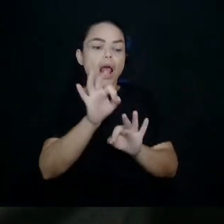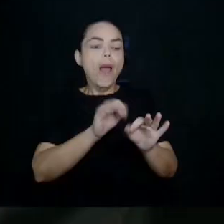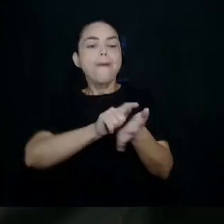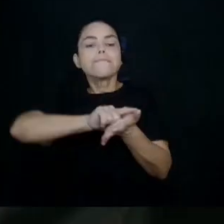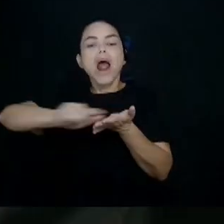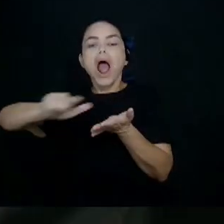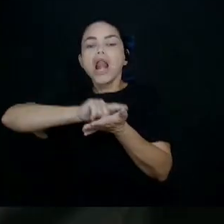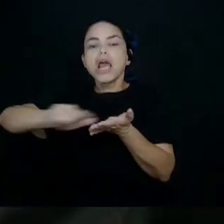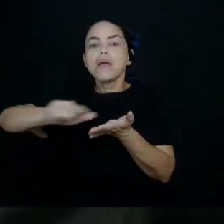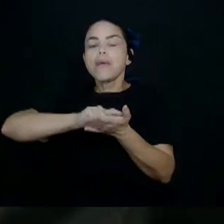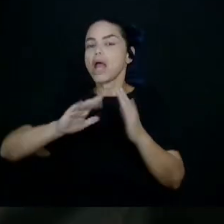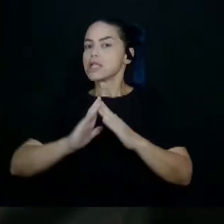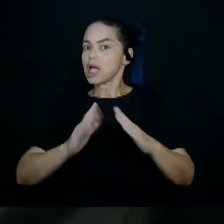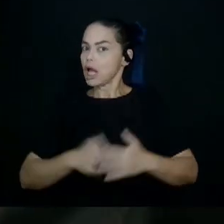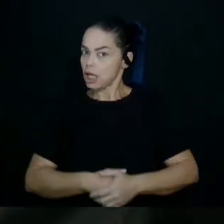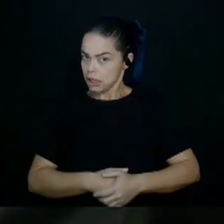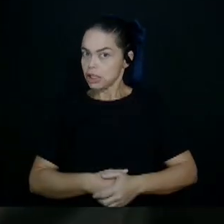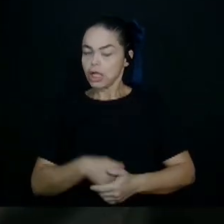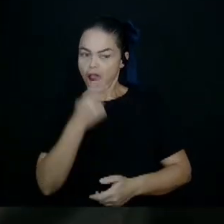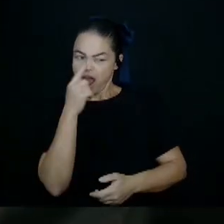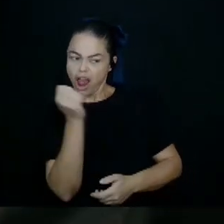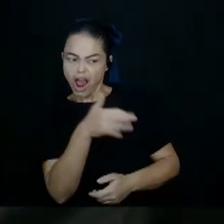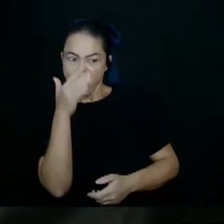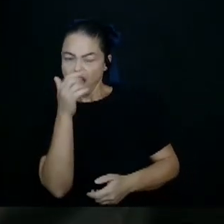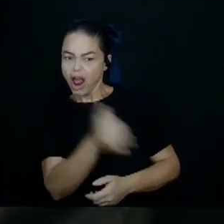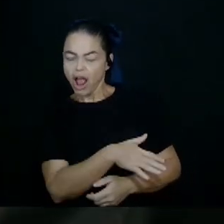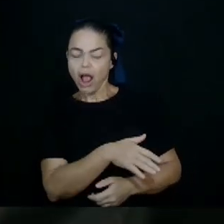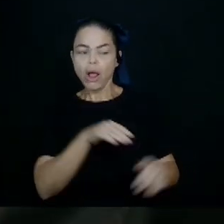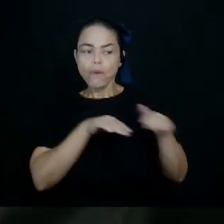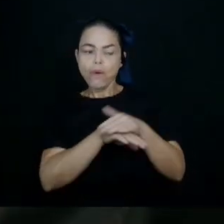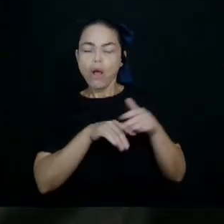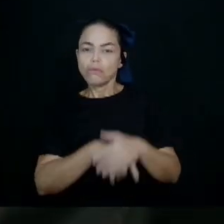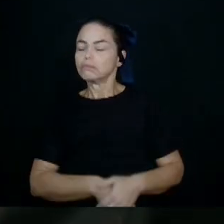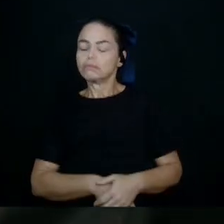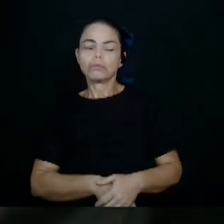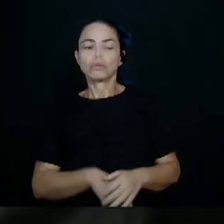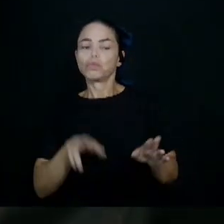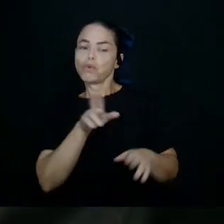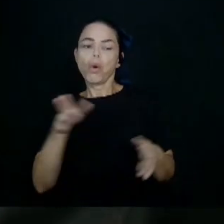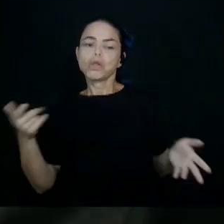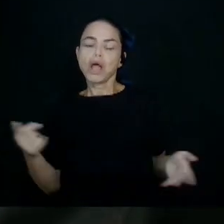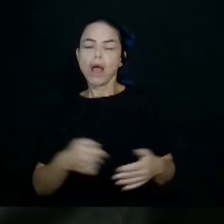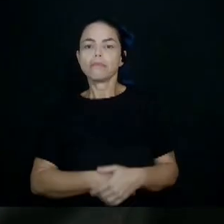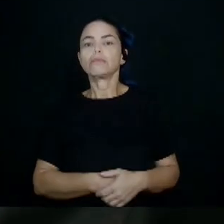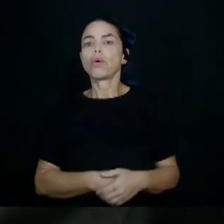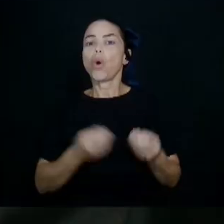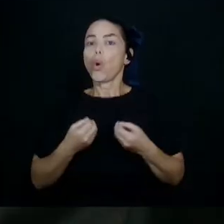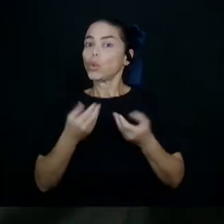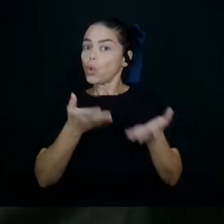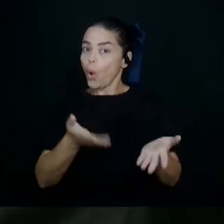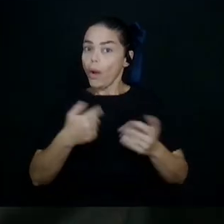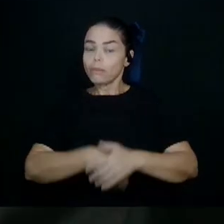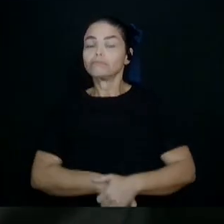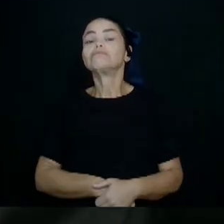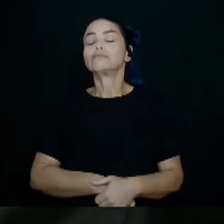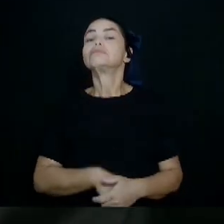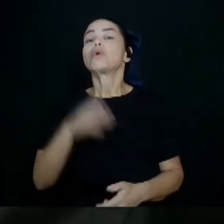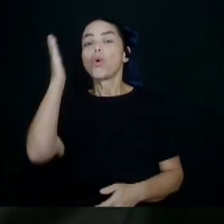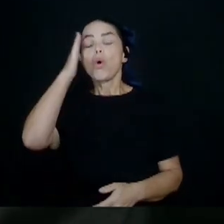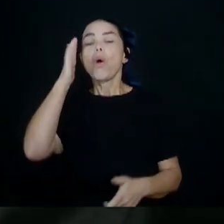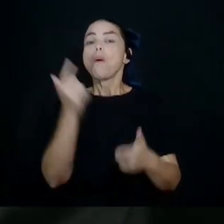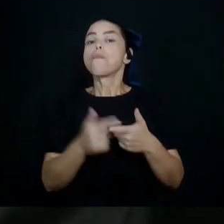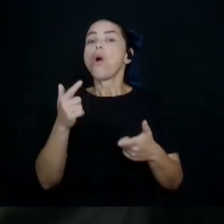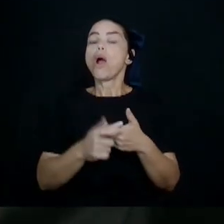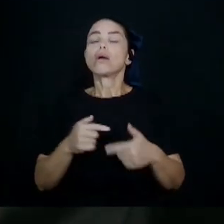faxina e dar fim nessas coisas que estão guardadas e não serve para mais nada. Mas para isso a gente precisa entender por que a gente guarda e qual